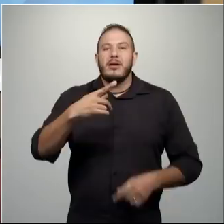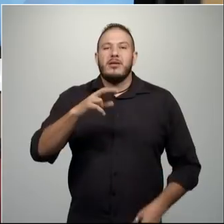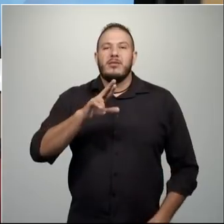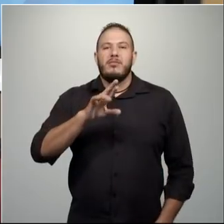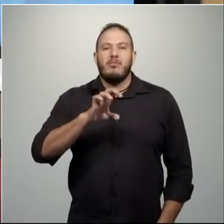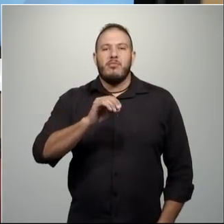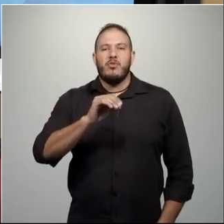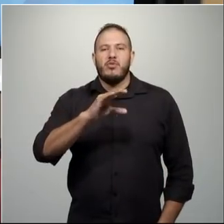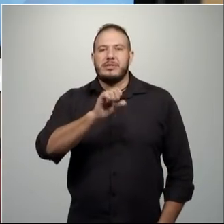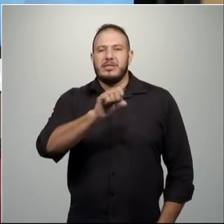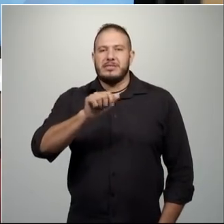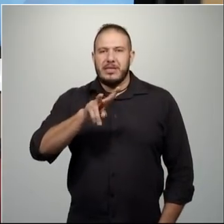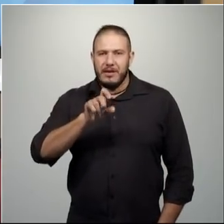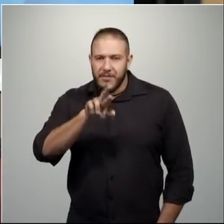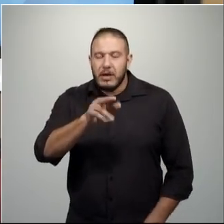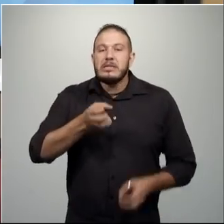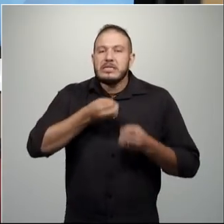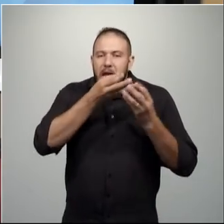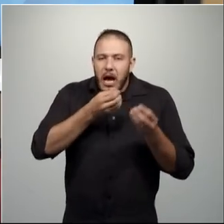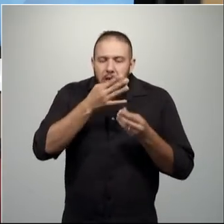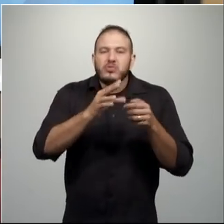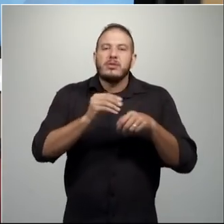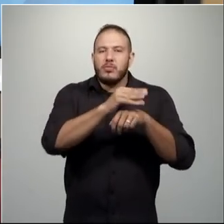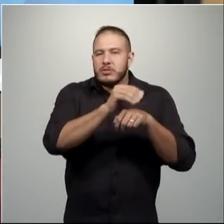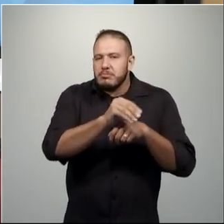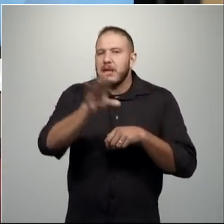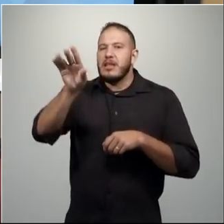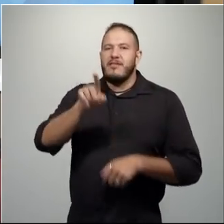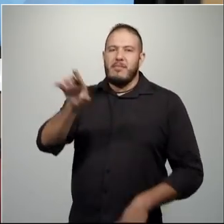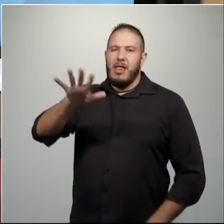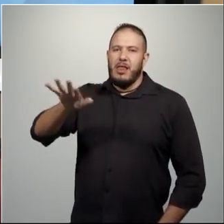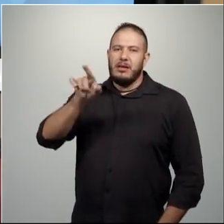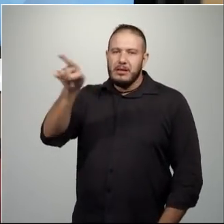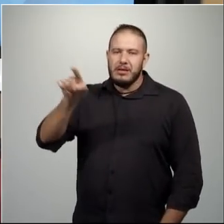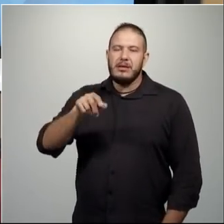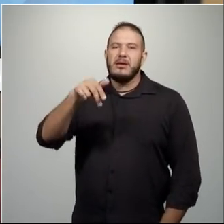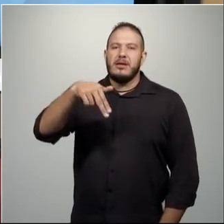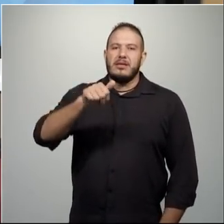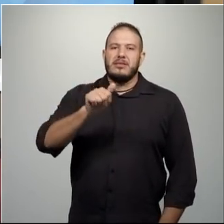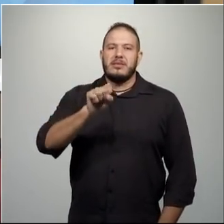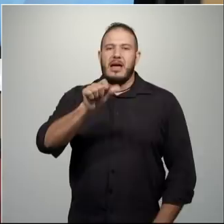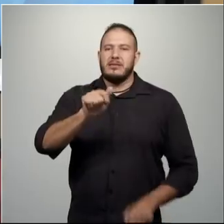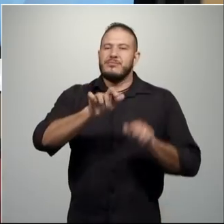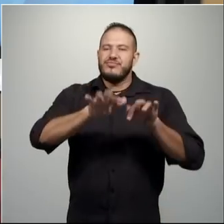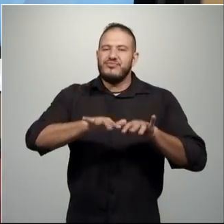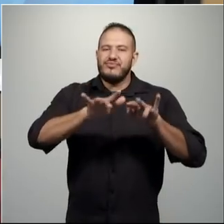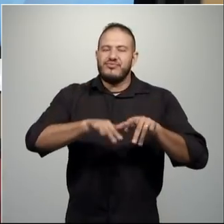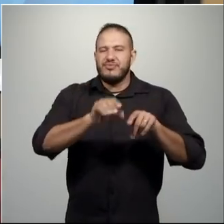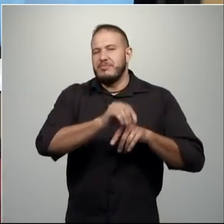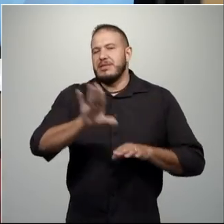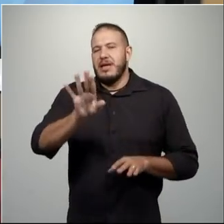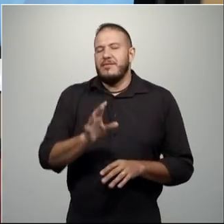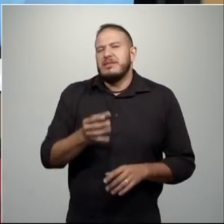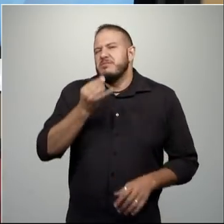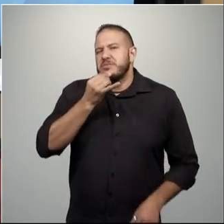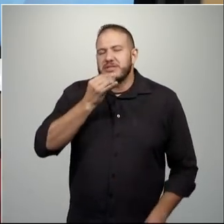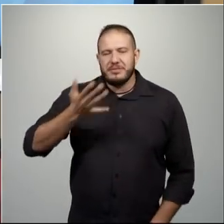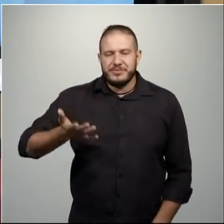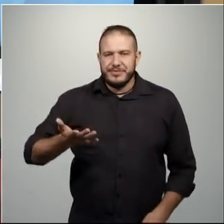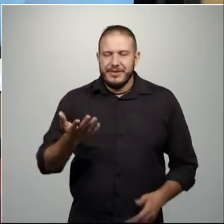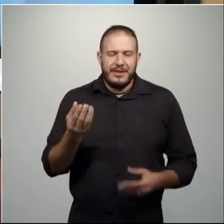mandavam pra você e você devolvia para a nasa então é é um exemplo de